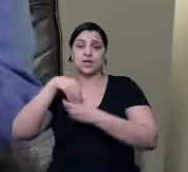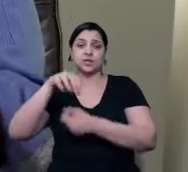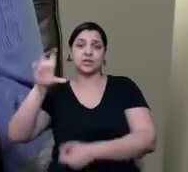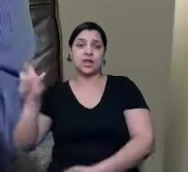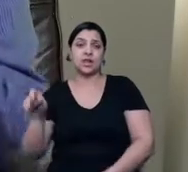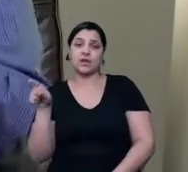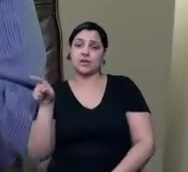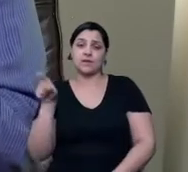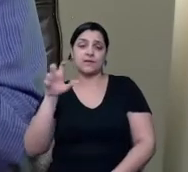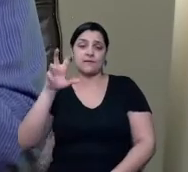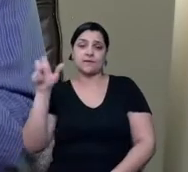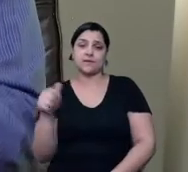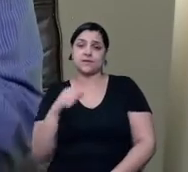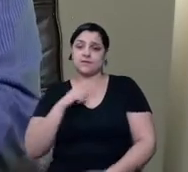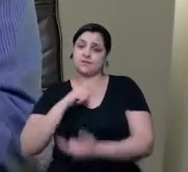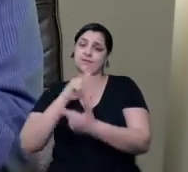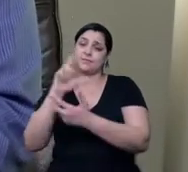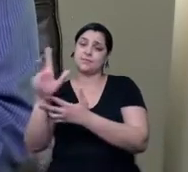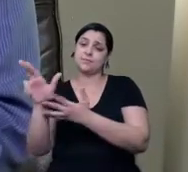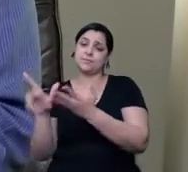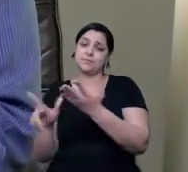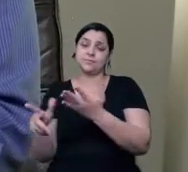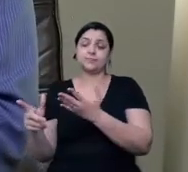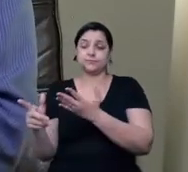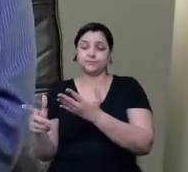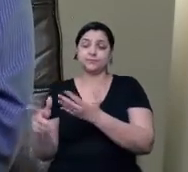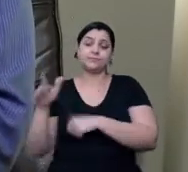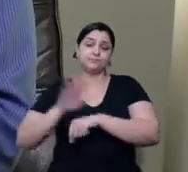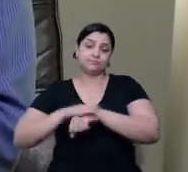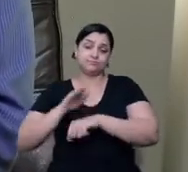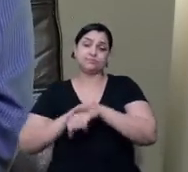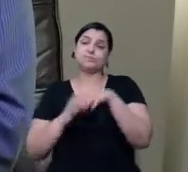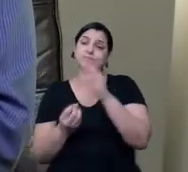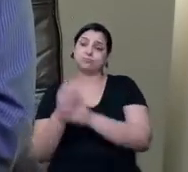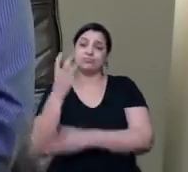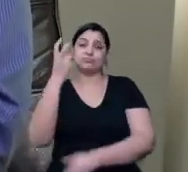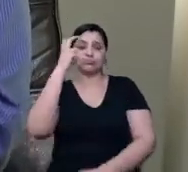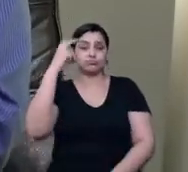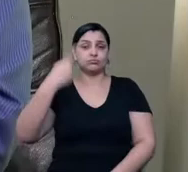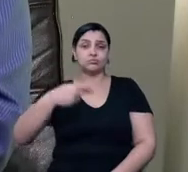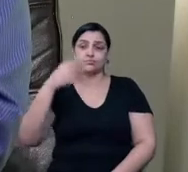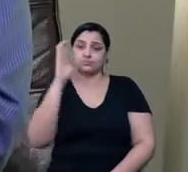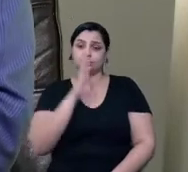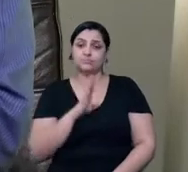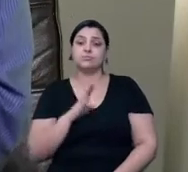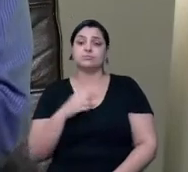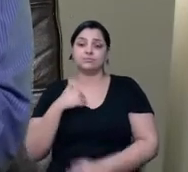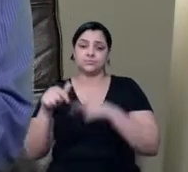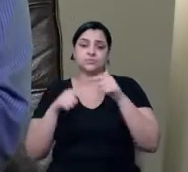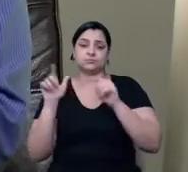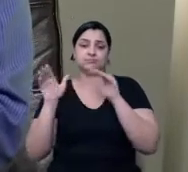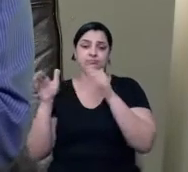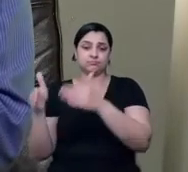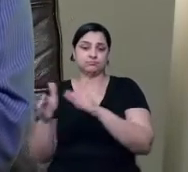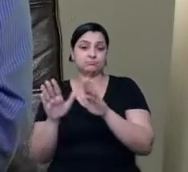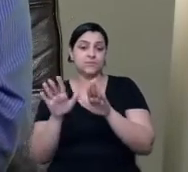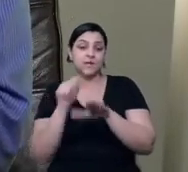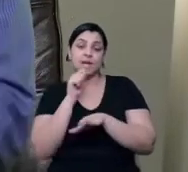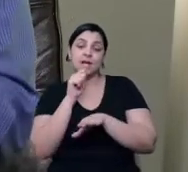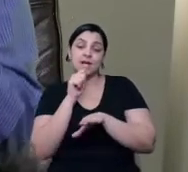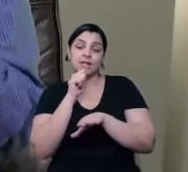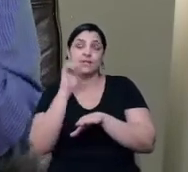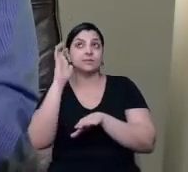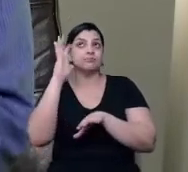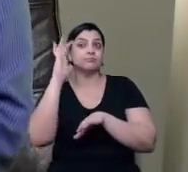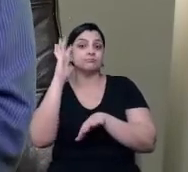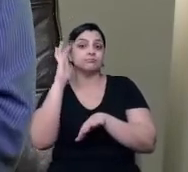das Áfricas, né? Que chegaram até nós e que são formadores da nossa cultura. Então, eu vou trabalhar mais ou menos nesse sentido, mas ainda é um pensamento. Muito